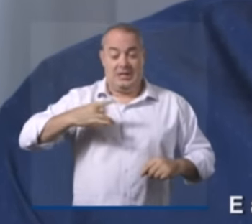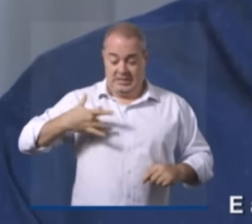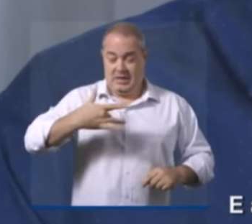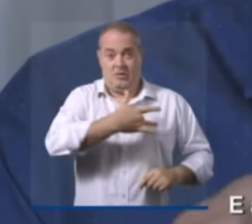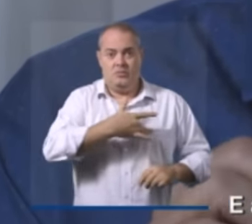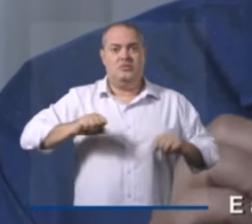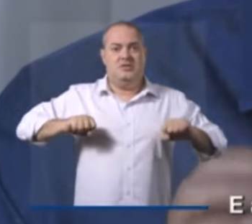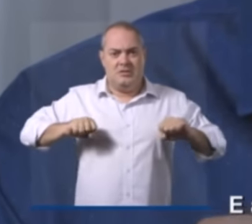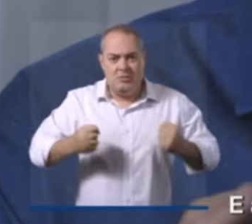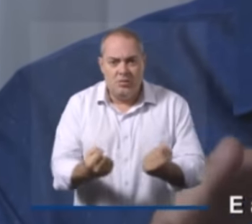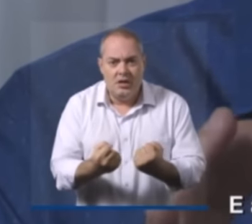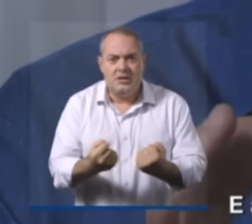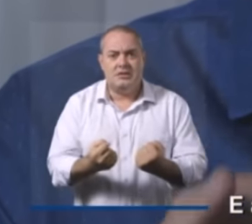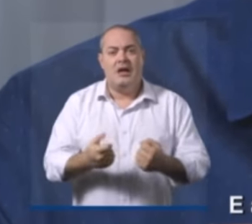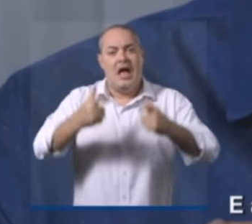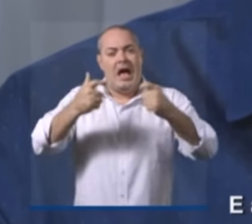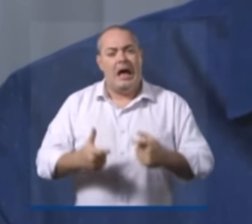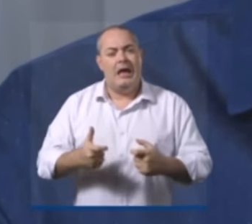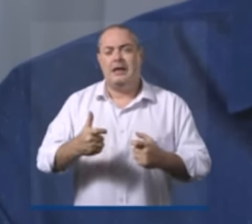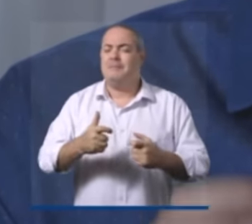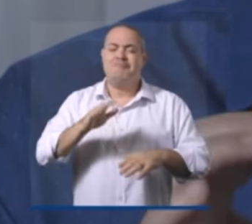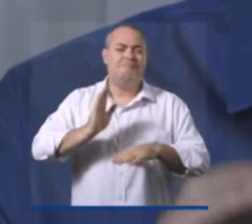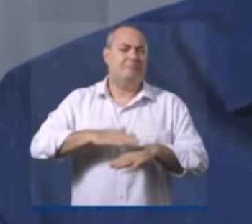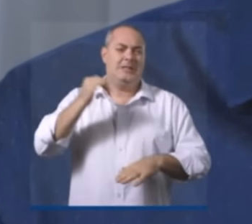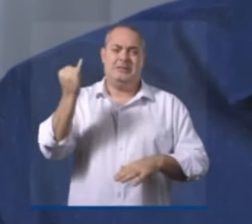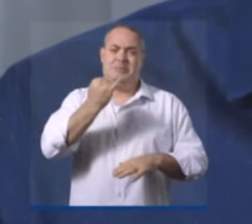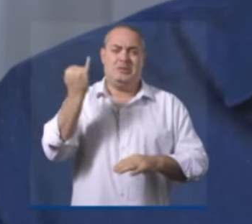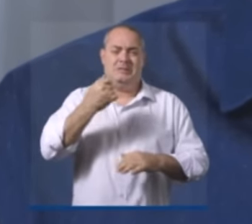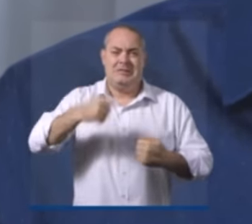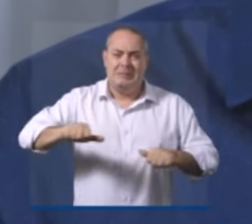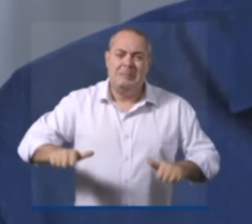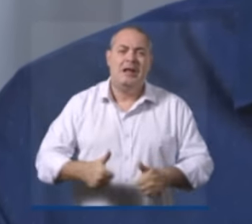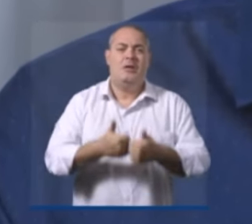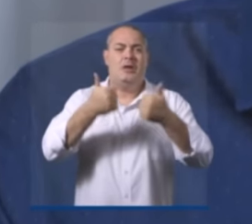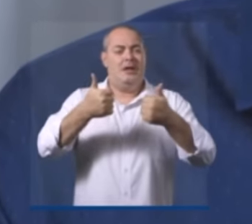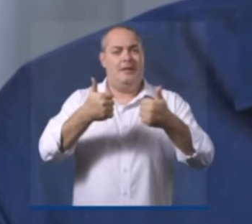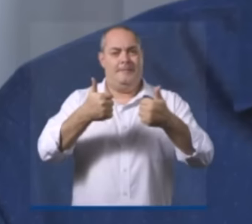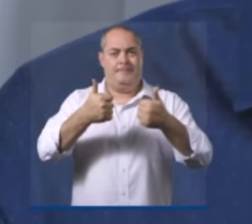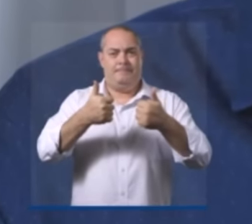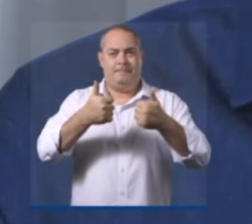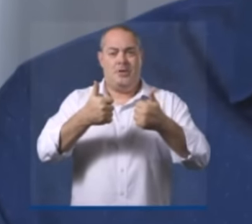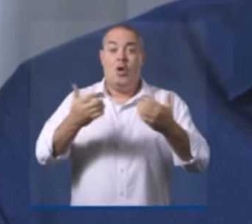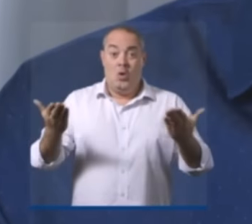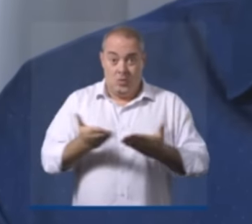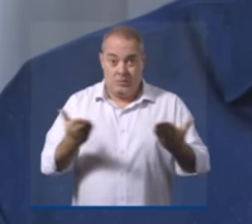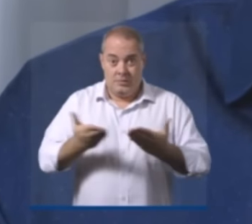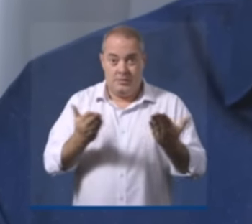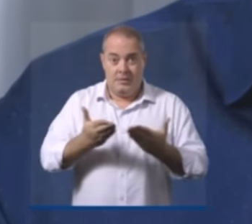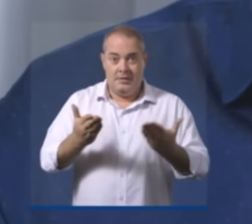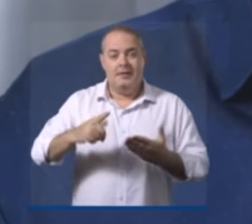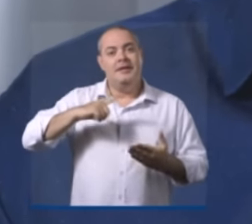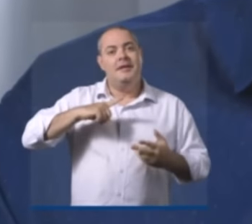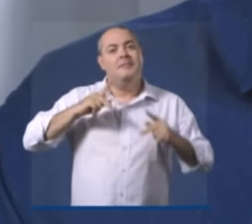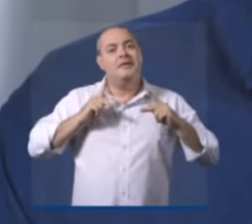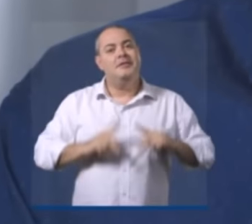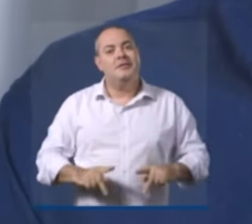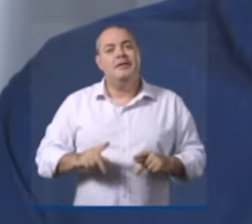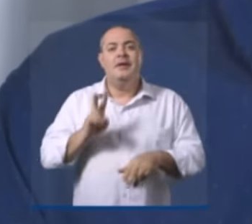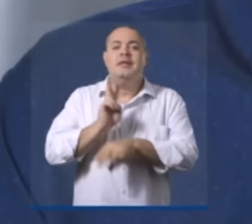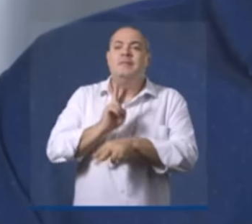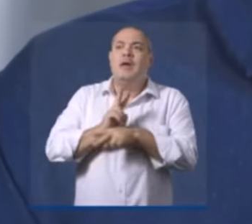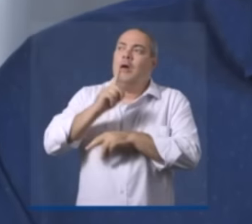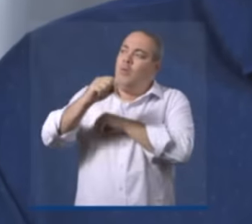pessoas indicou saúde e segurança como áreas que mais precisam melhorar. Não é para menos.